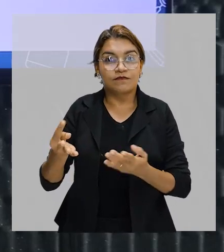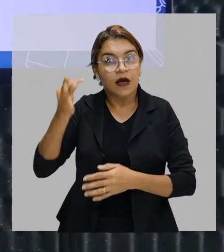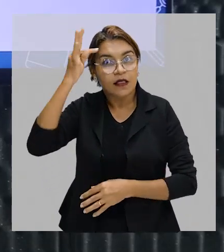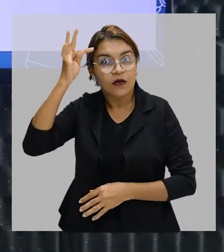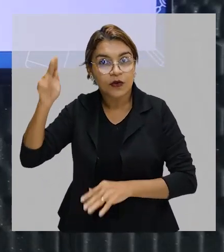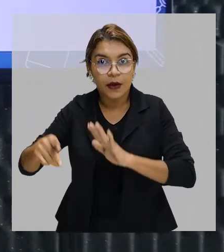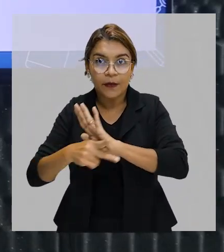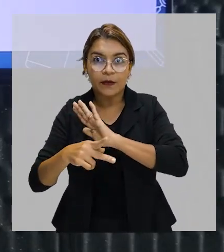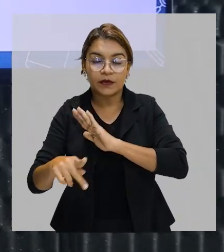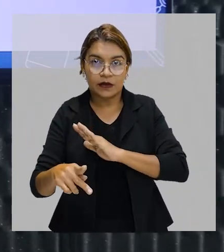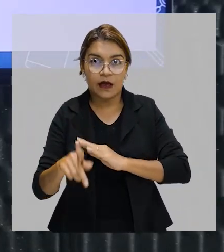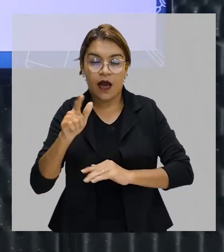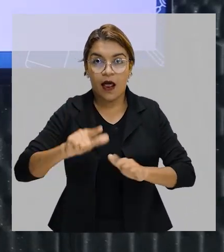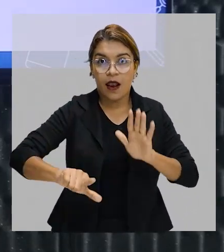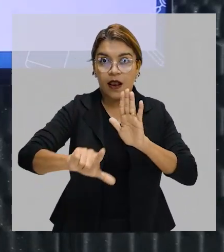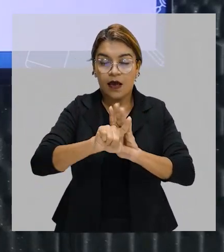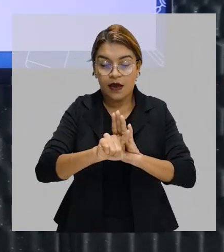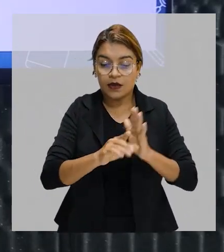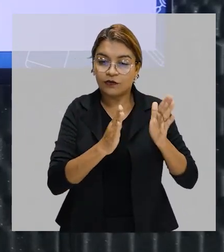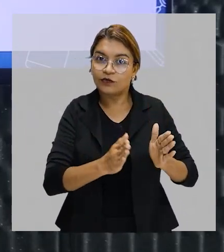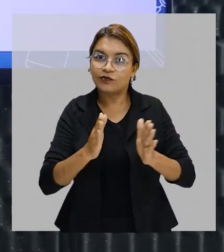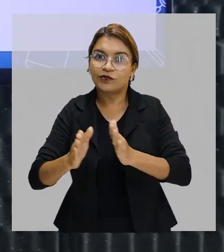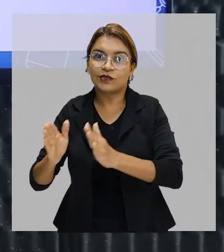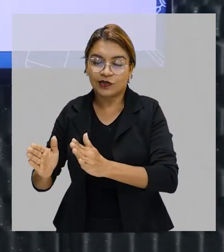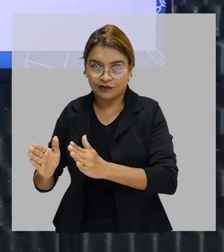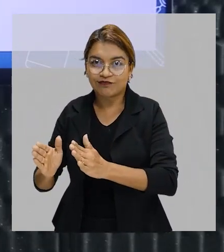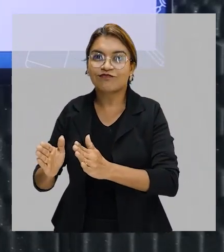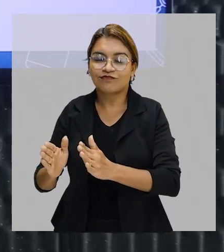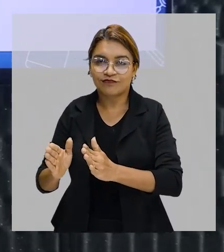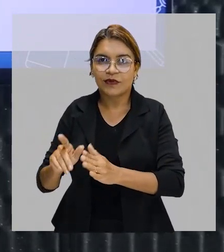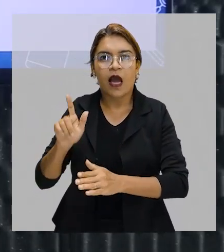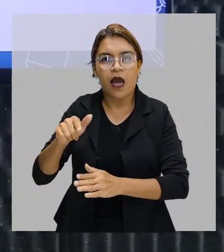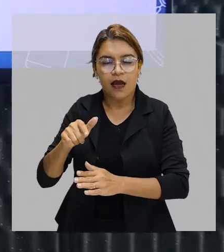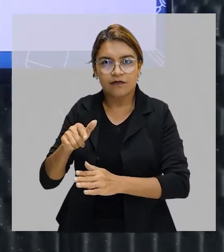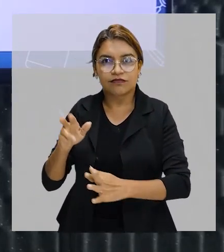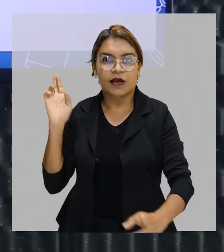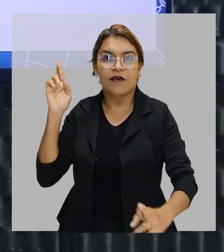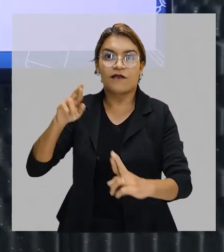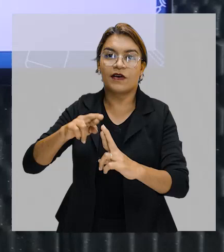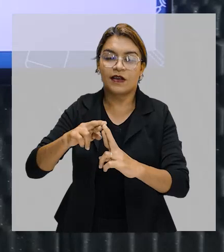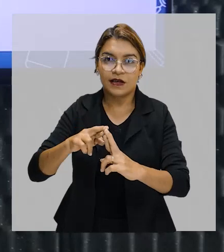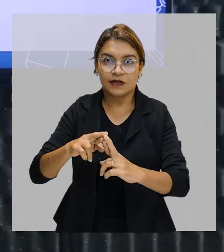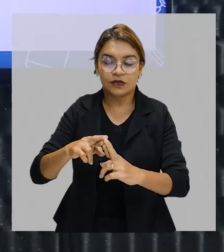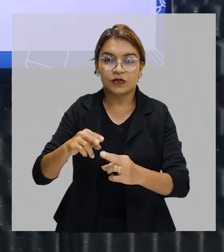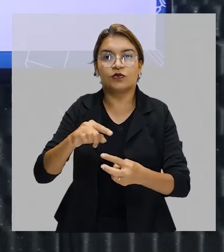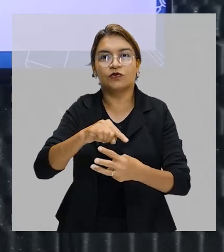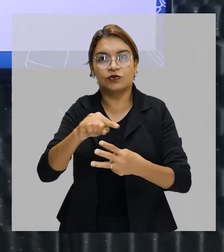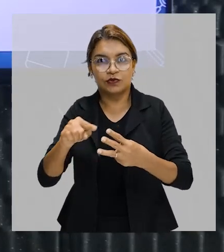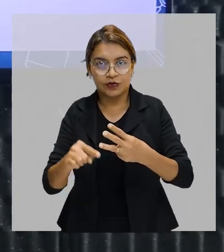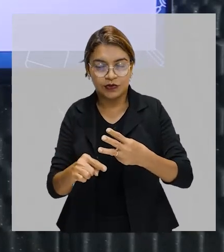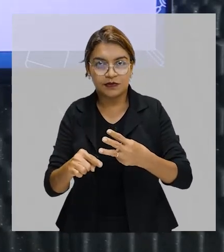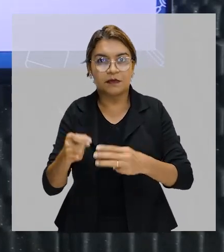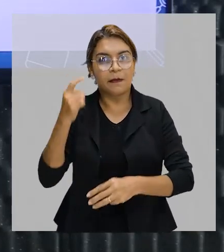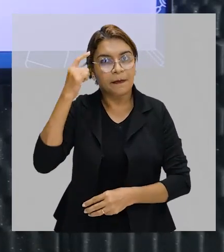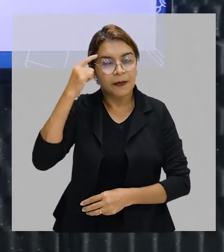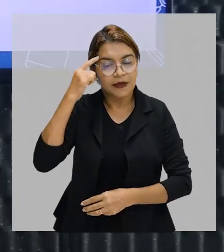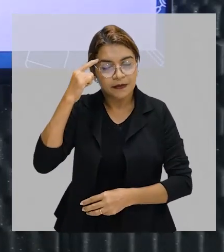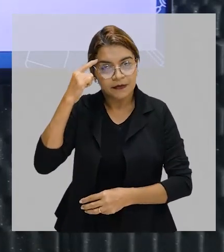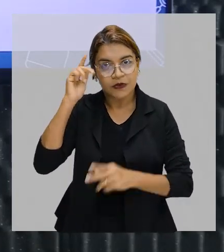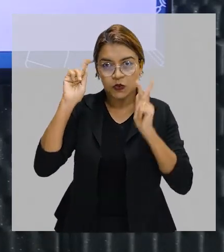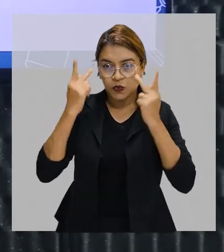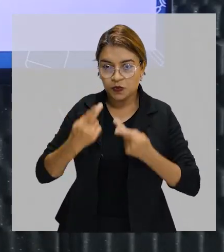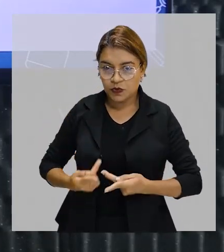Três Estados. E esses 3 estados se referem ao pensamento humano. São as 3 fases de